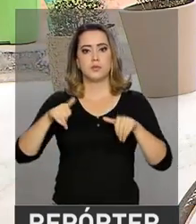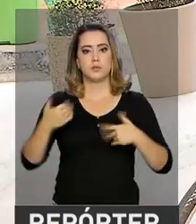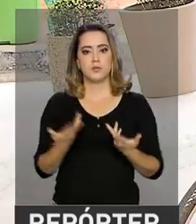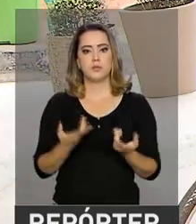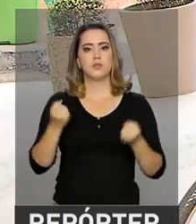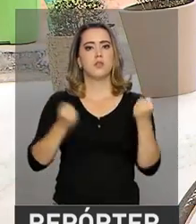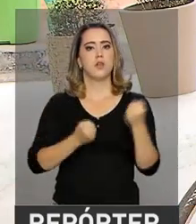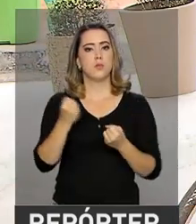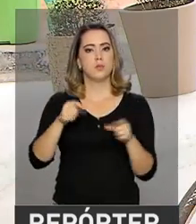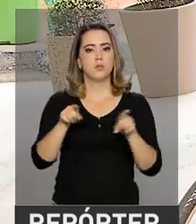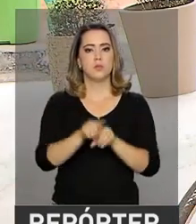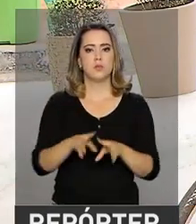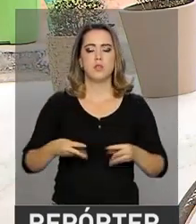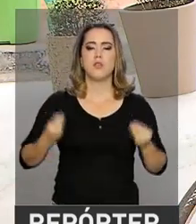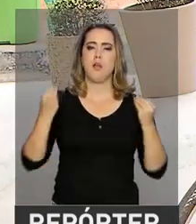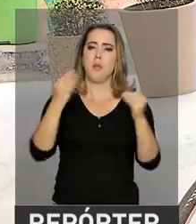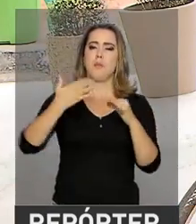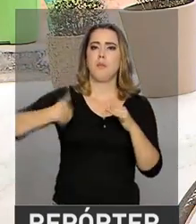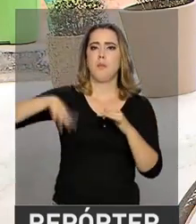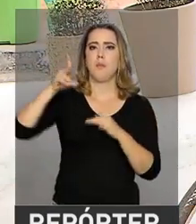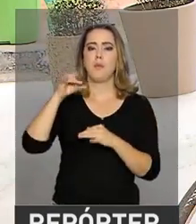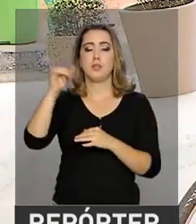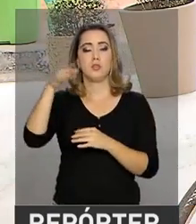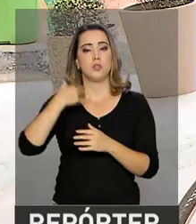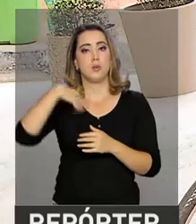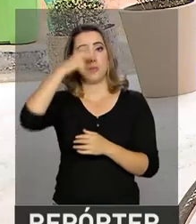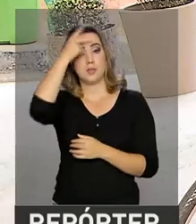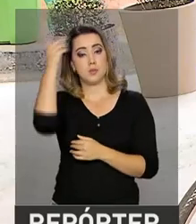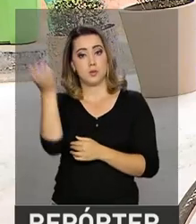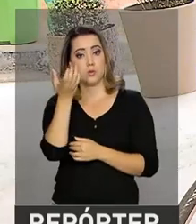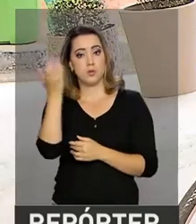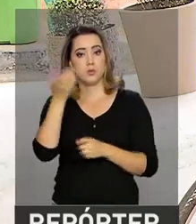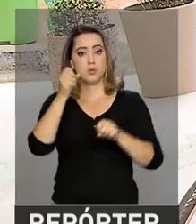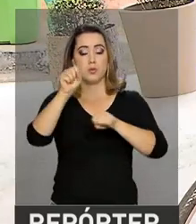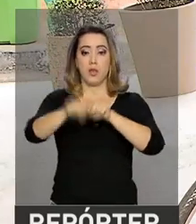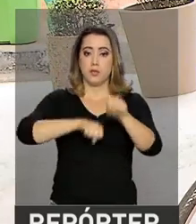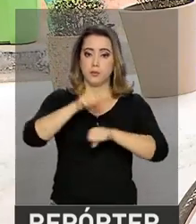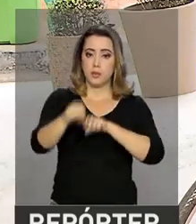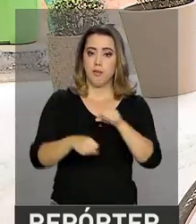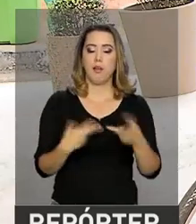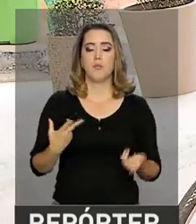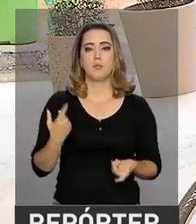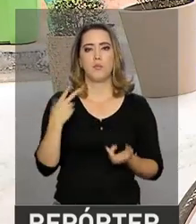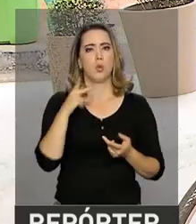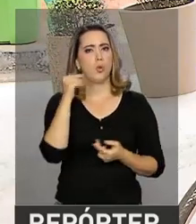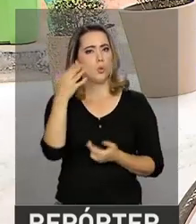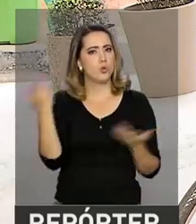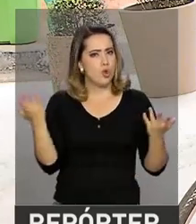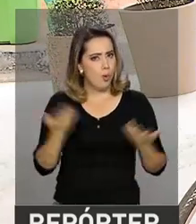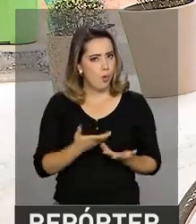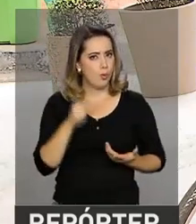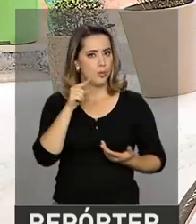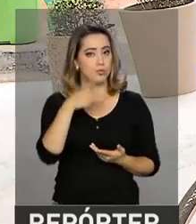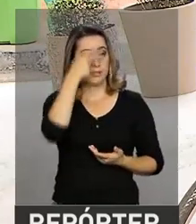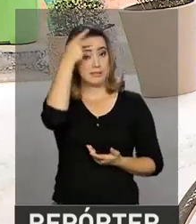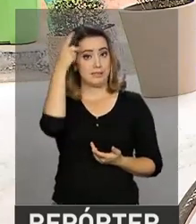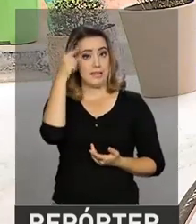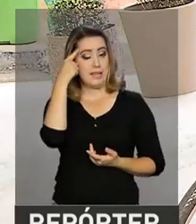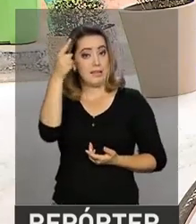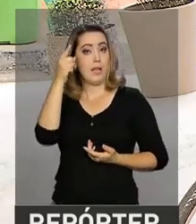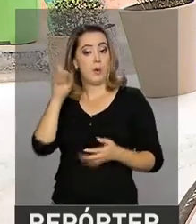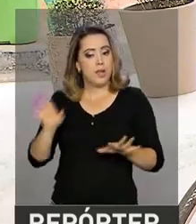esse transporte ganha cada vez mais adeptos. E no Dia Mundial Sem Carro, a ideia é incentivar as pessoas